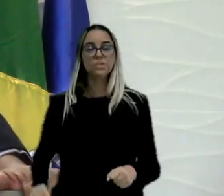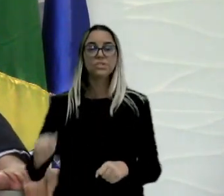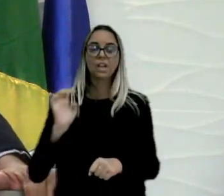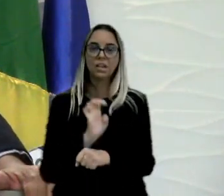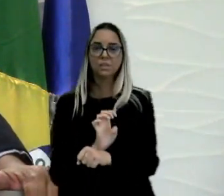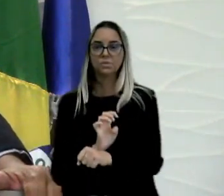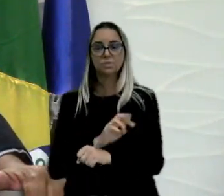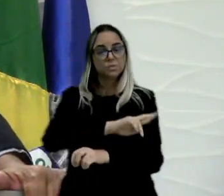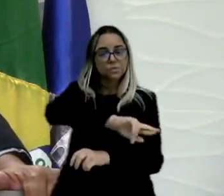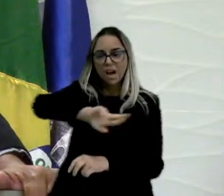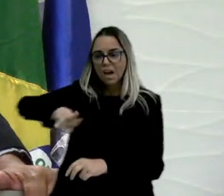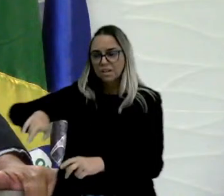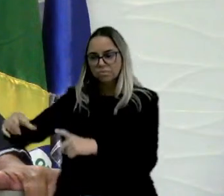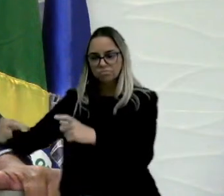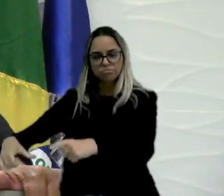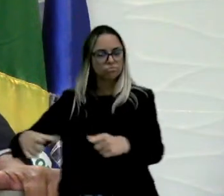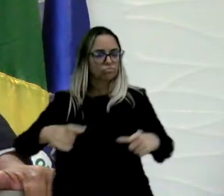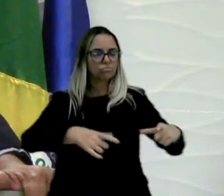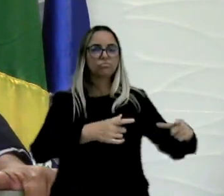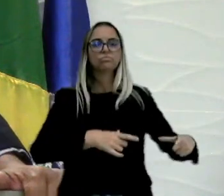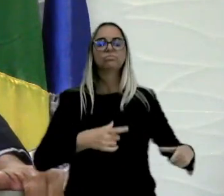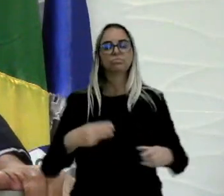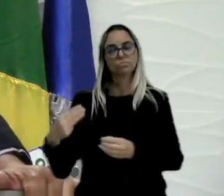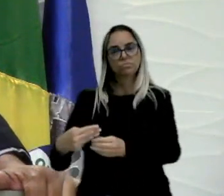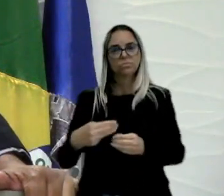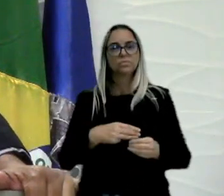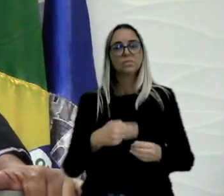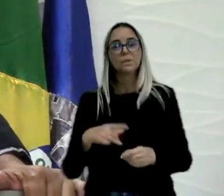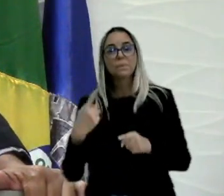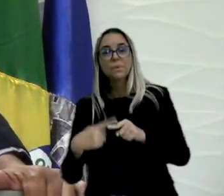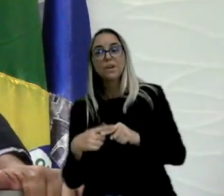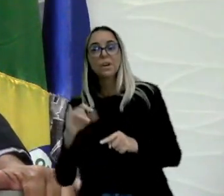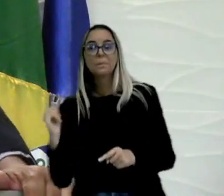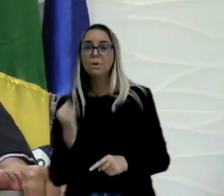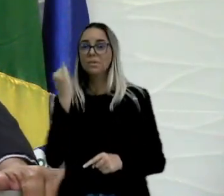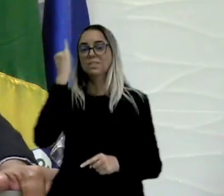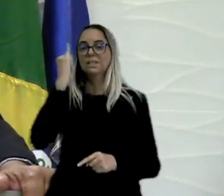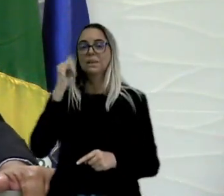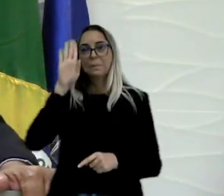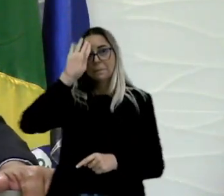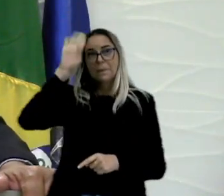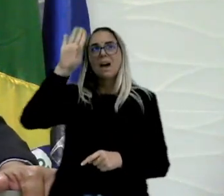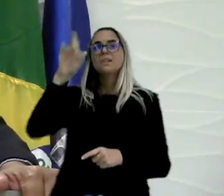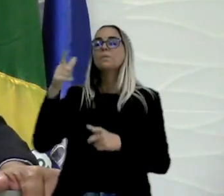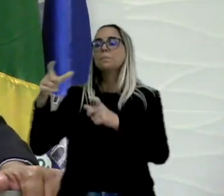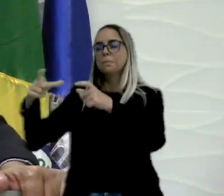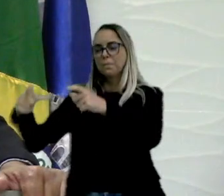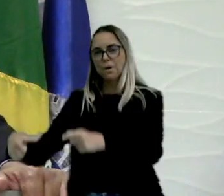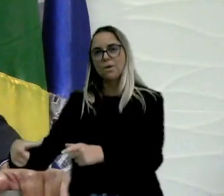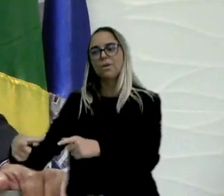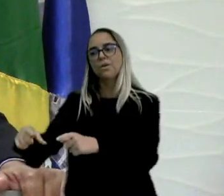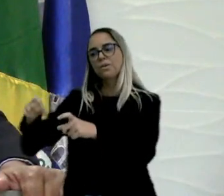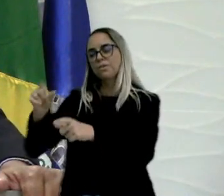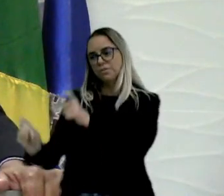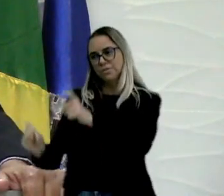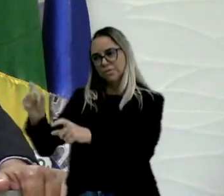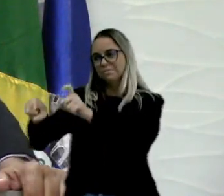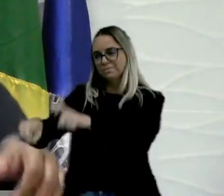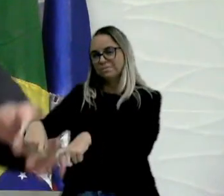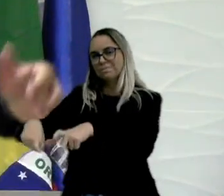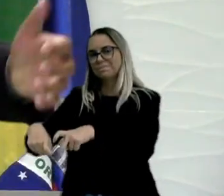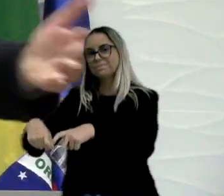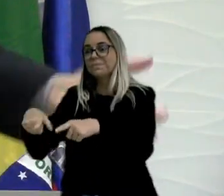mas para vários né município que era muito importante principalmente pro povo da zona rural que vi nessa situação